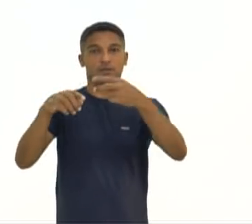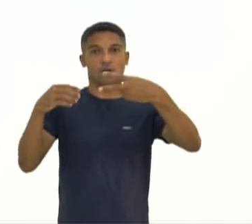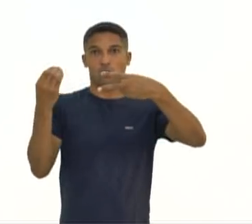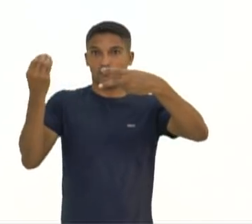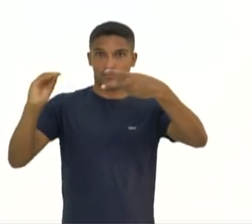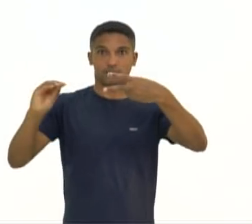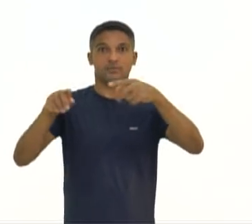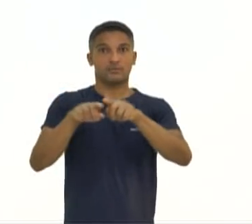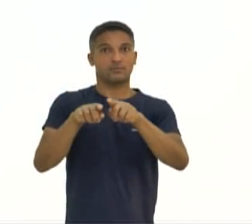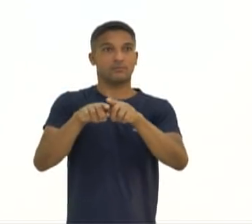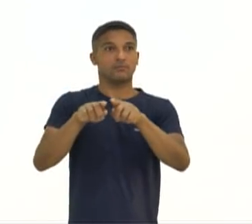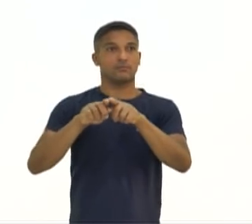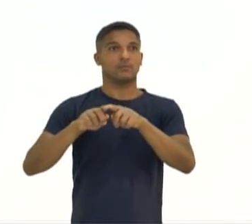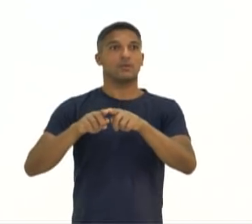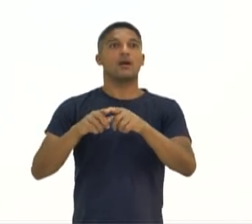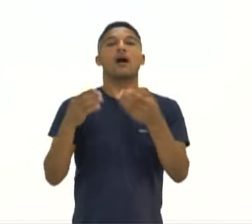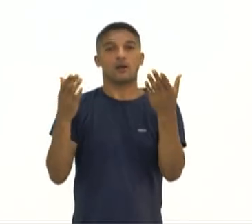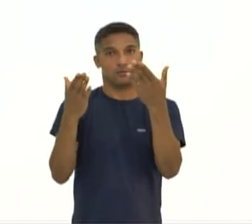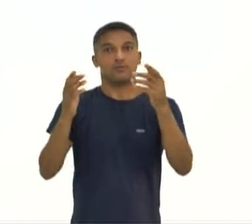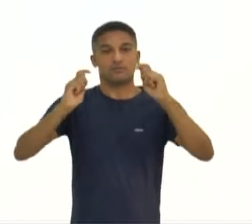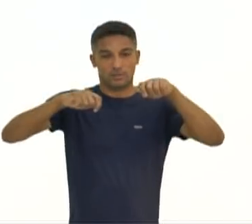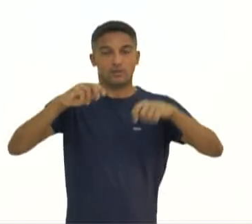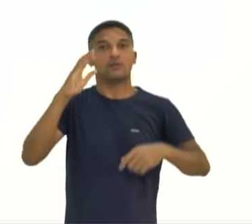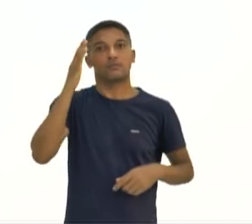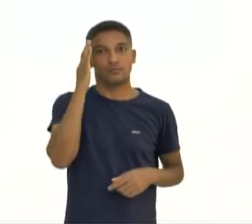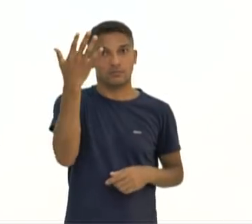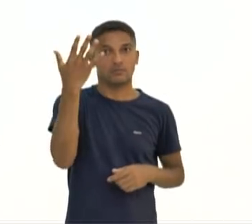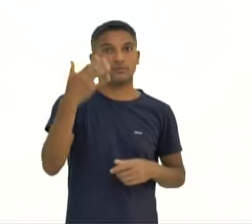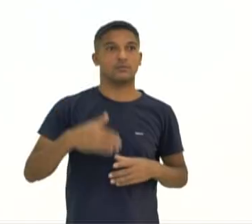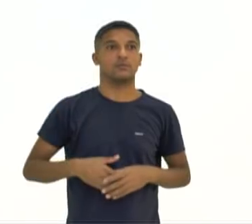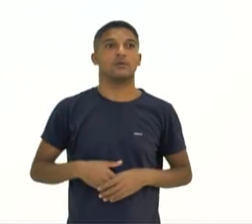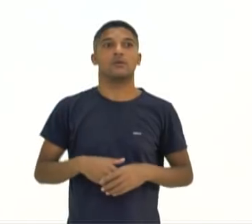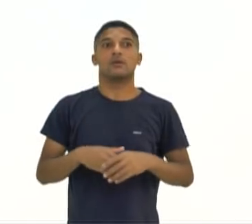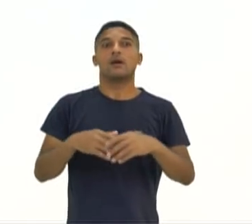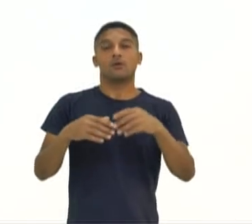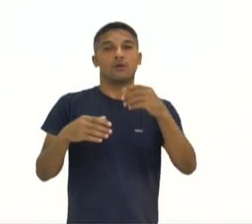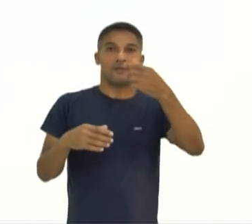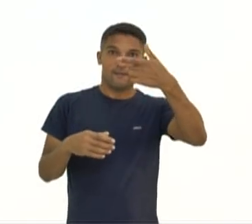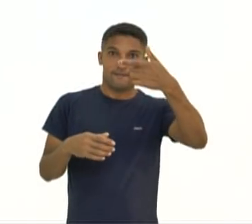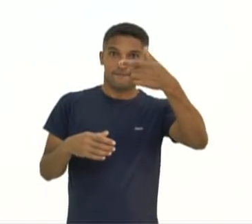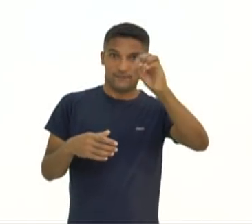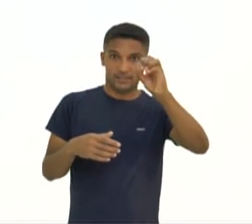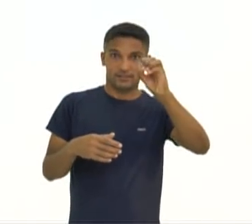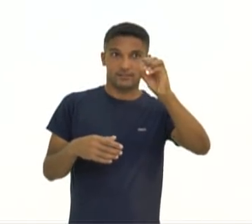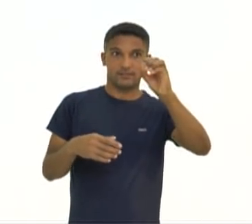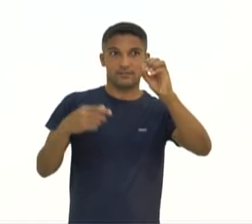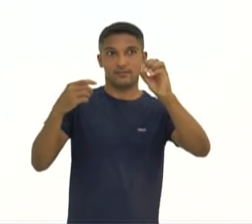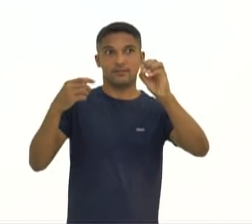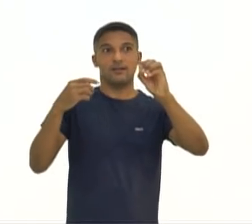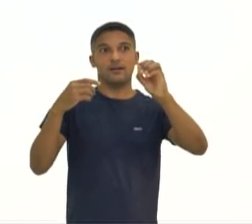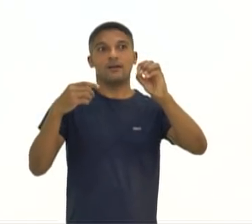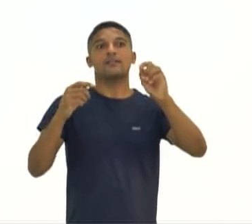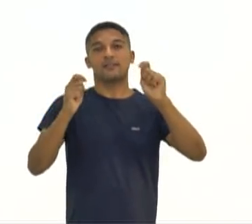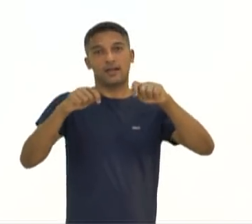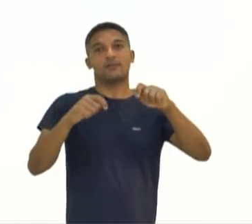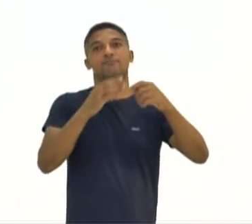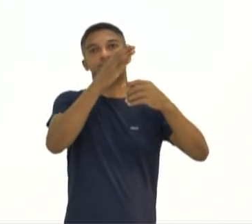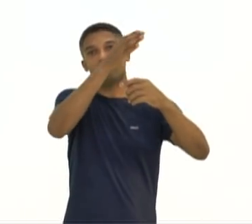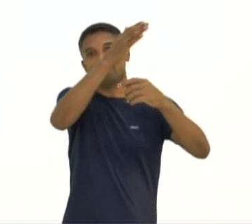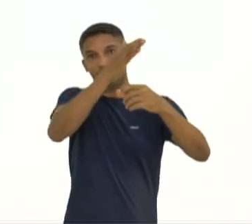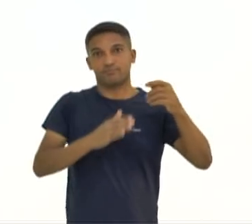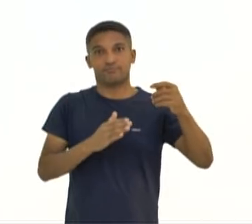está aqui. Agora eu consigo resolver e consigo eliminar esse 20, o que me